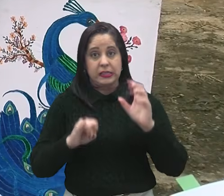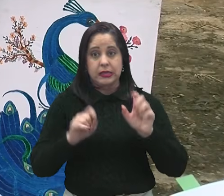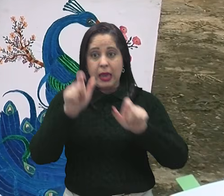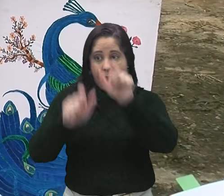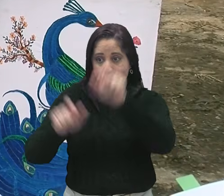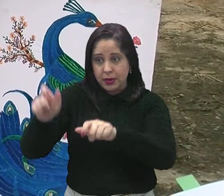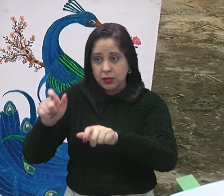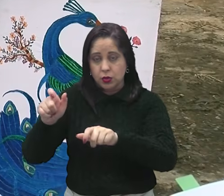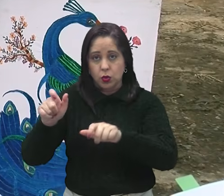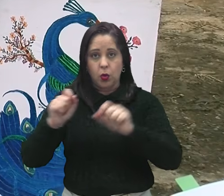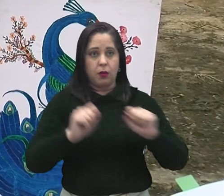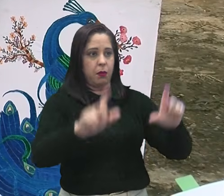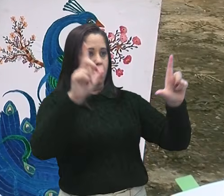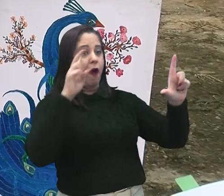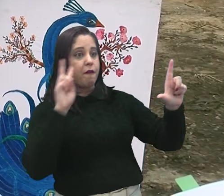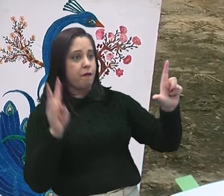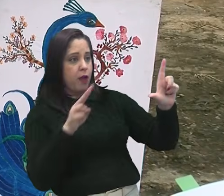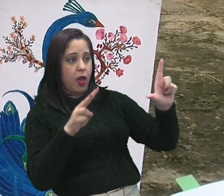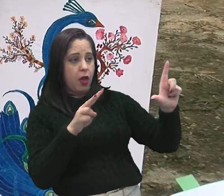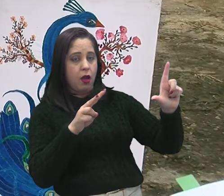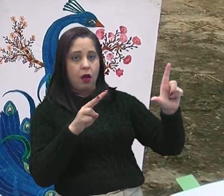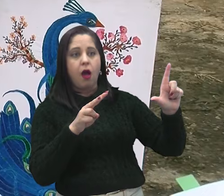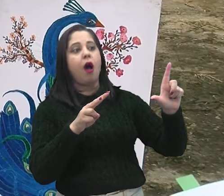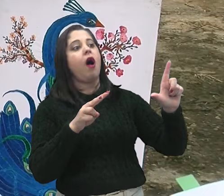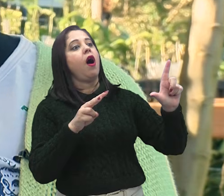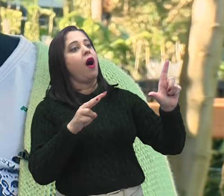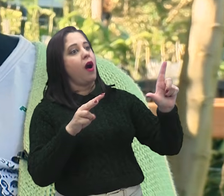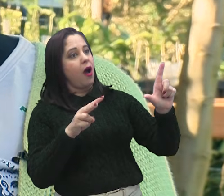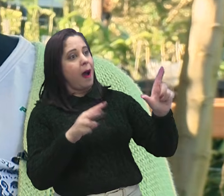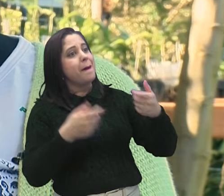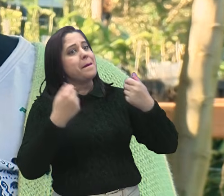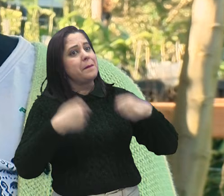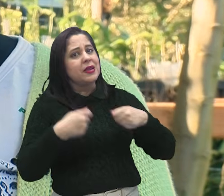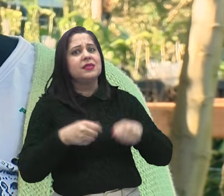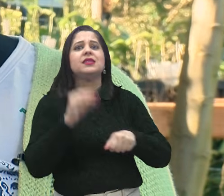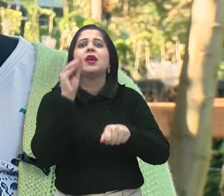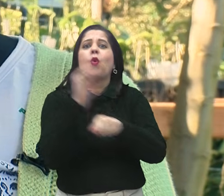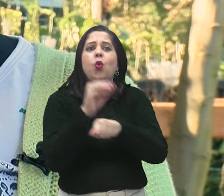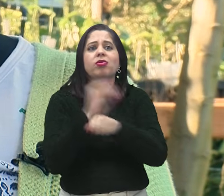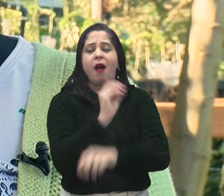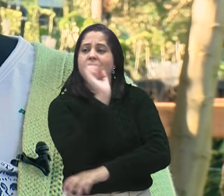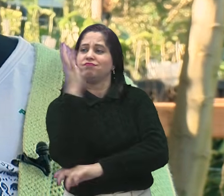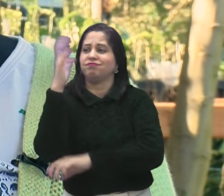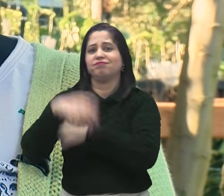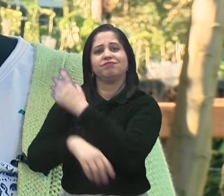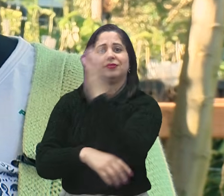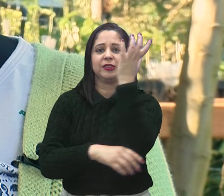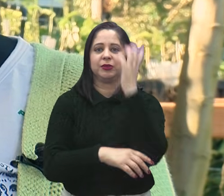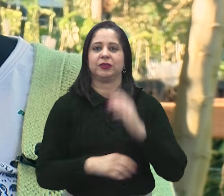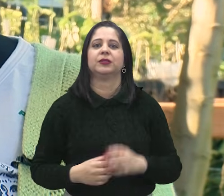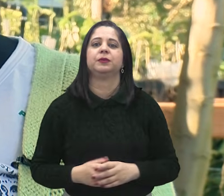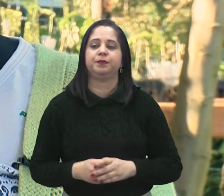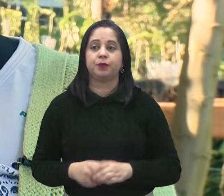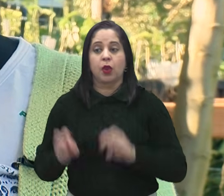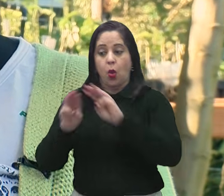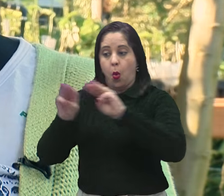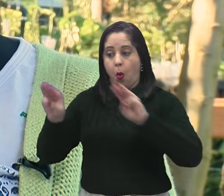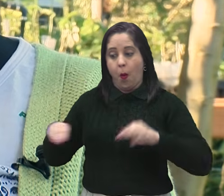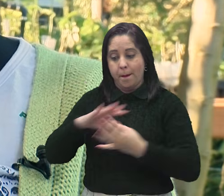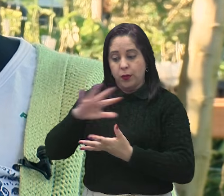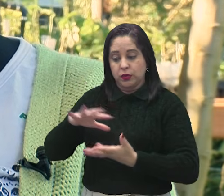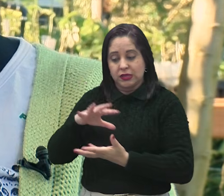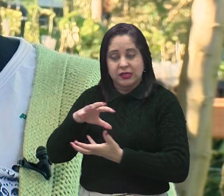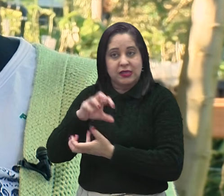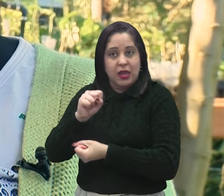coisa, eles vão ver que nós precisamos preservar. O Ecomuseu na minha vida, além do aprendizado